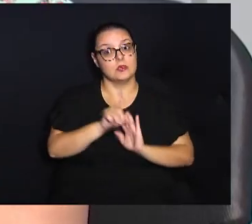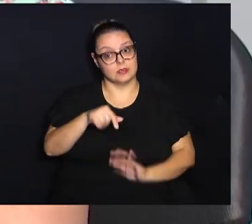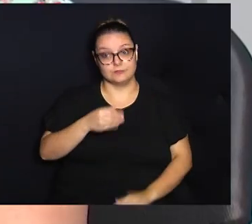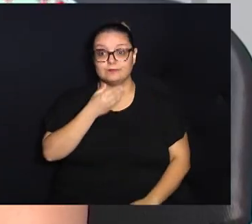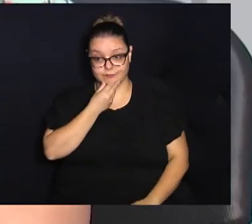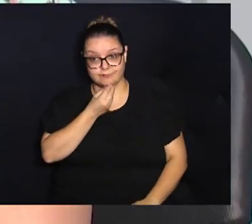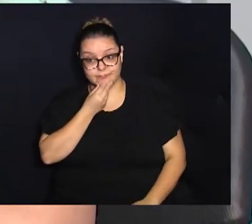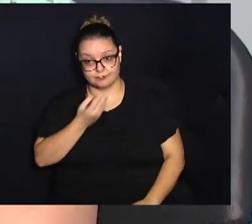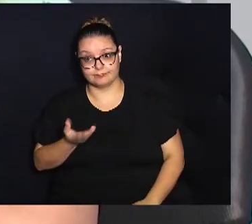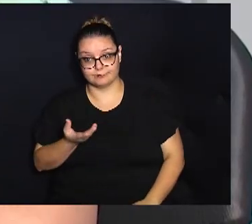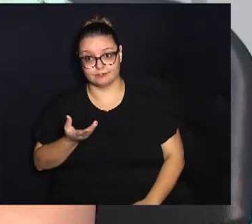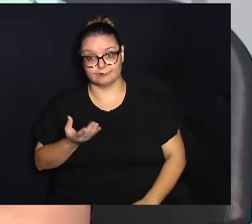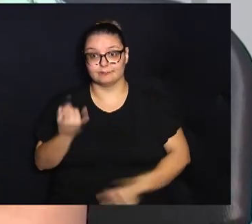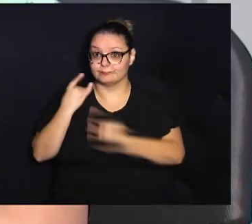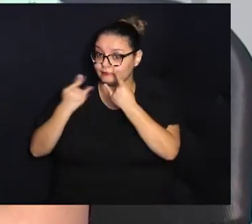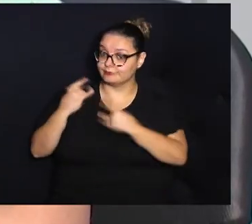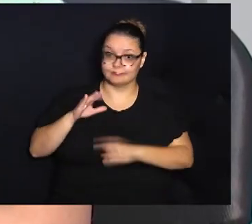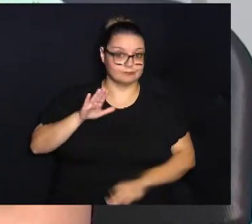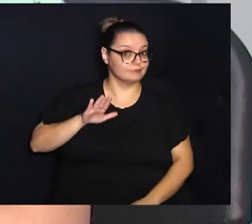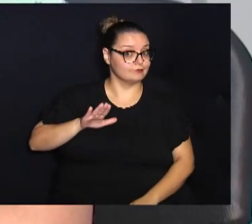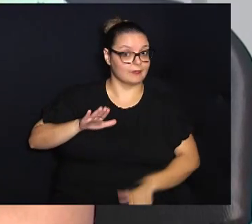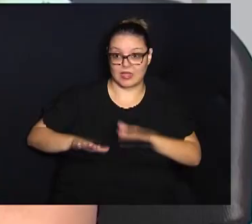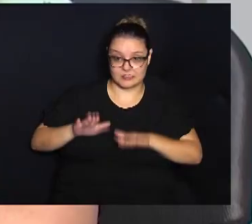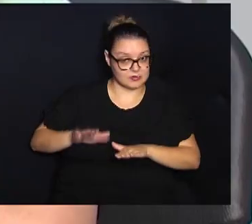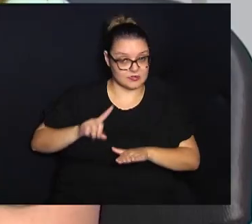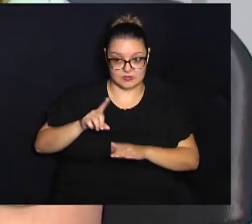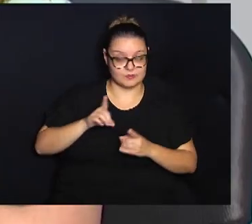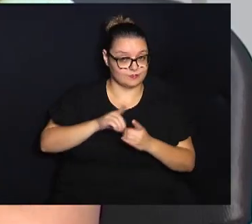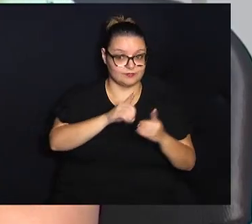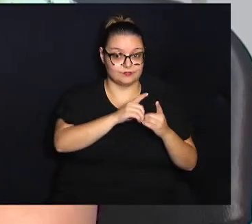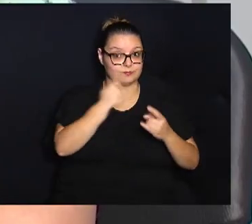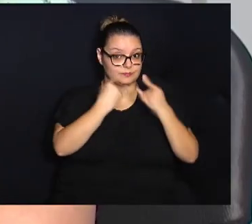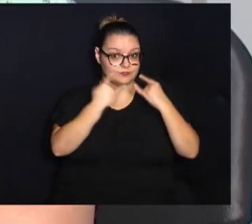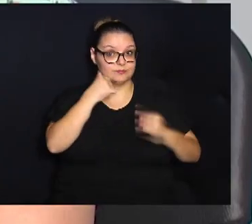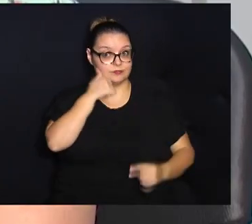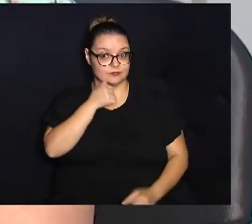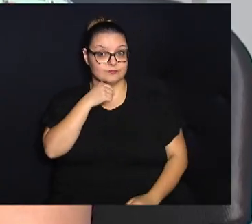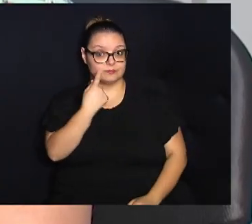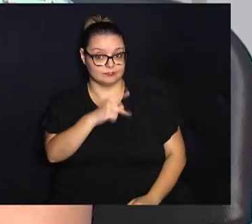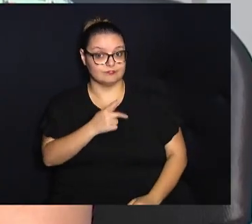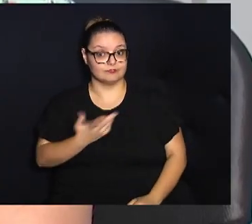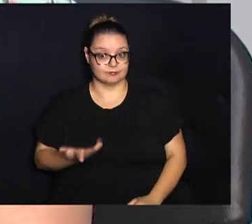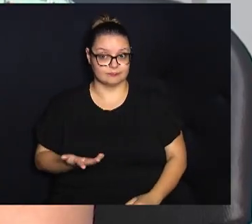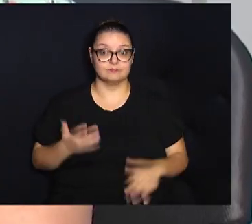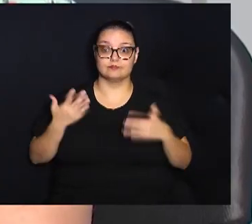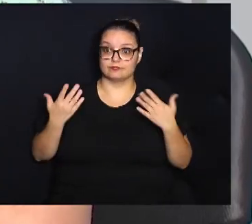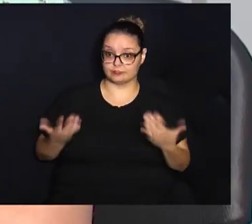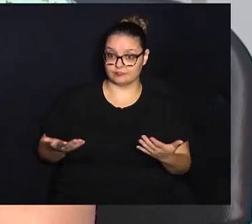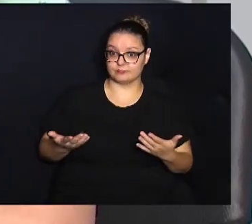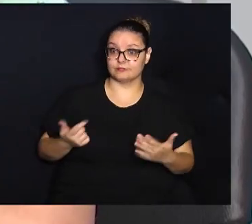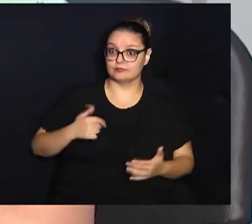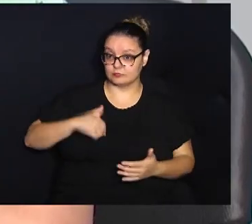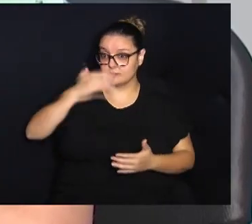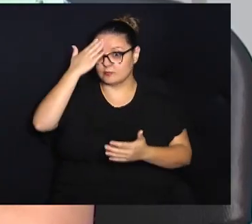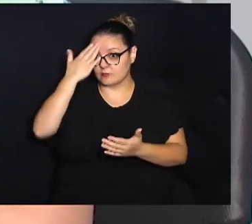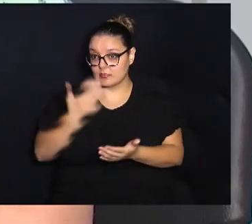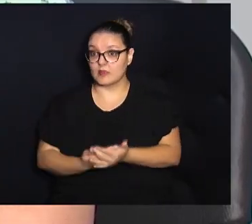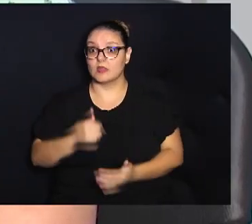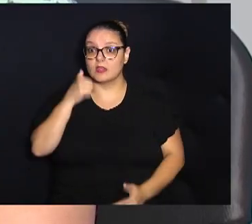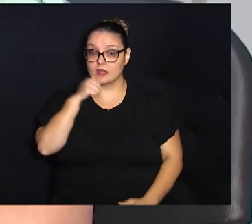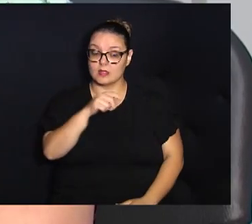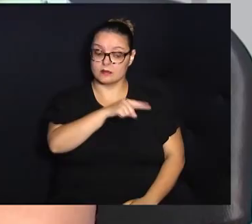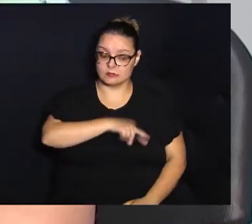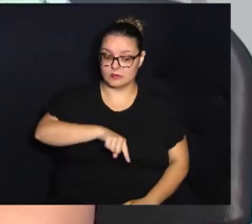homens, cujos interesses nem sempre podem atender aos interesses dessas mulheres. Então, eu acredito que essas